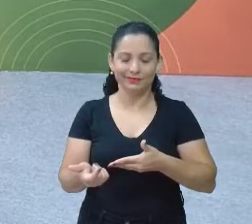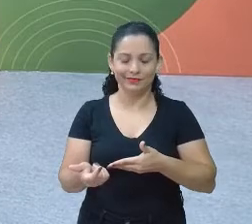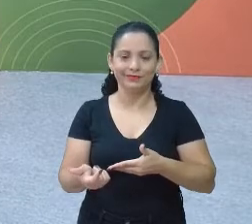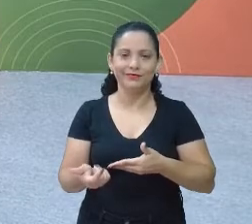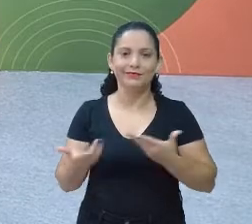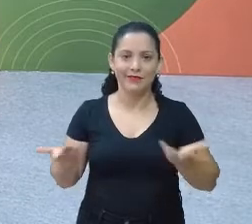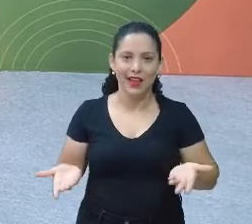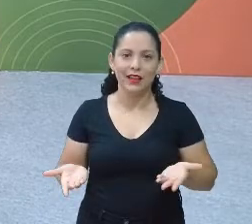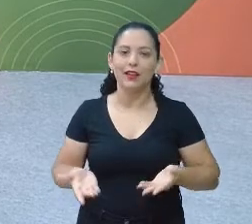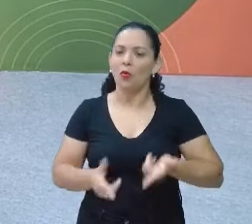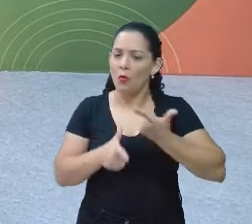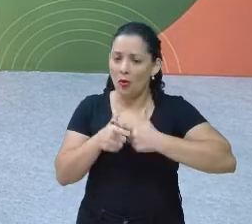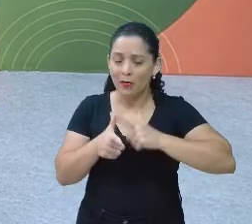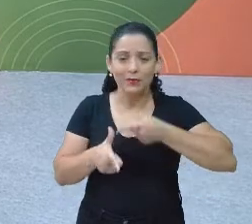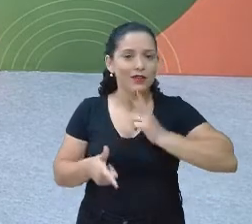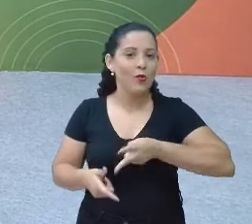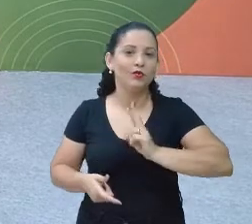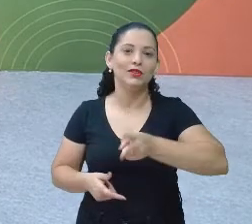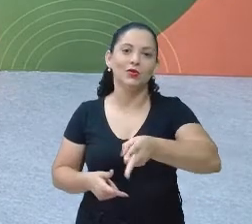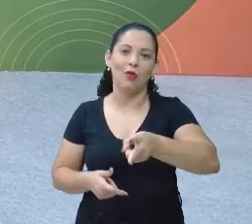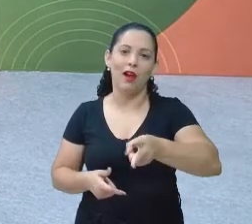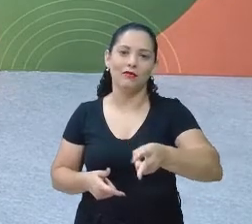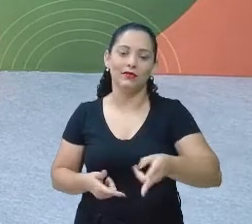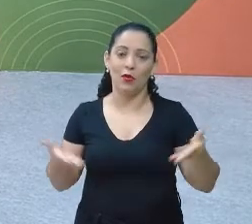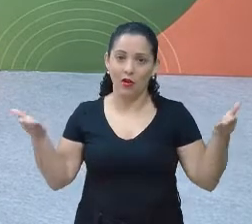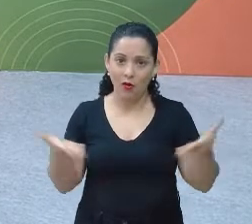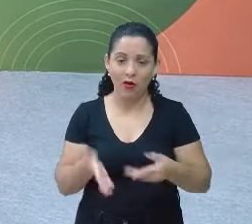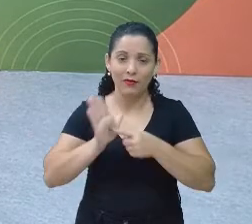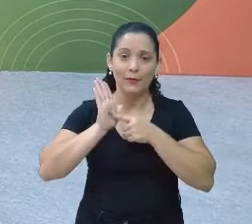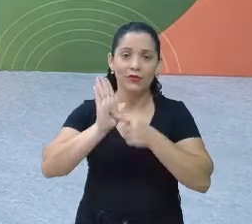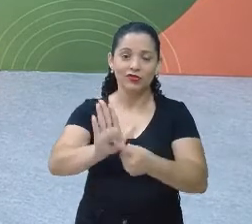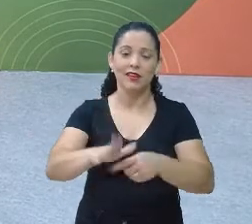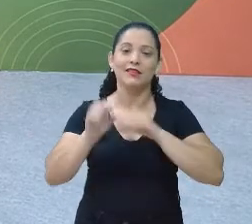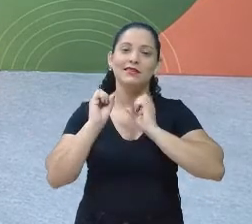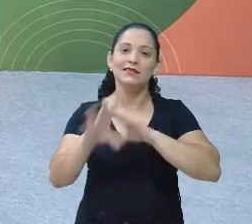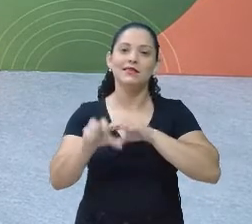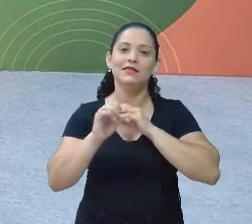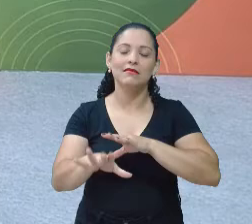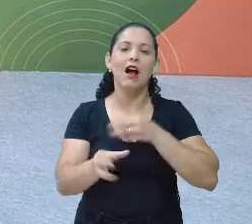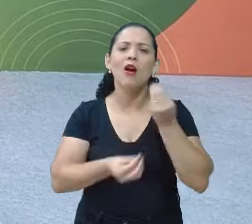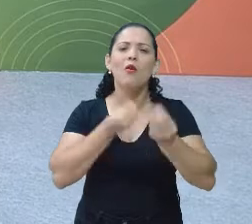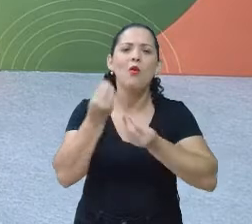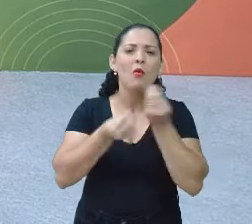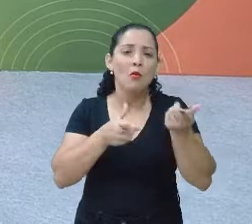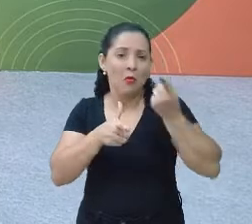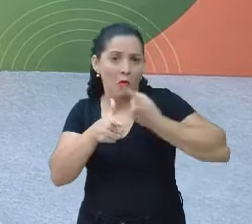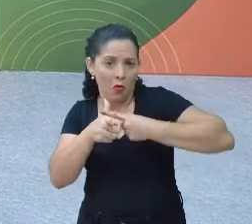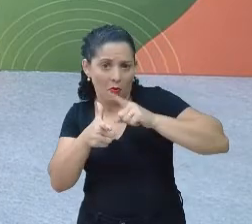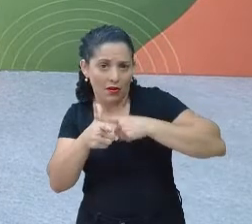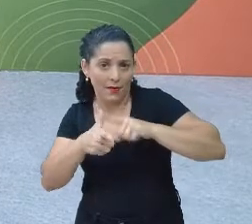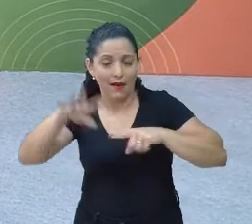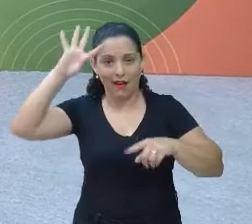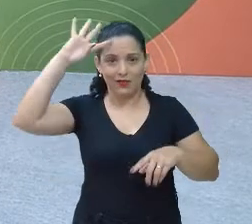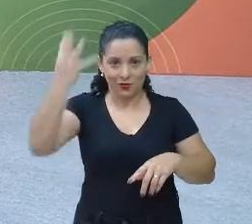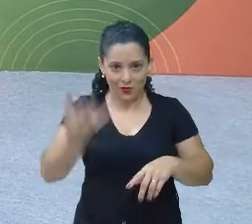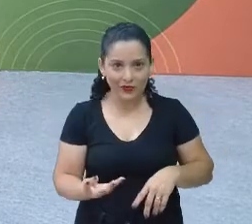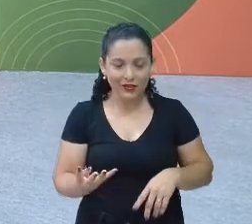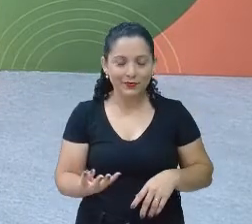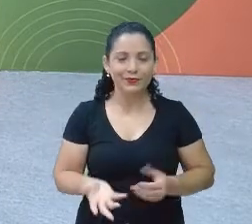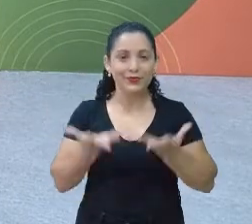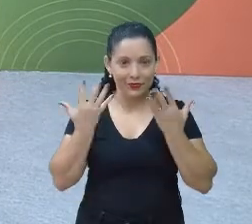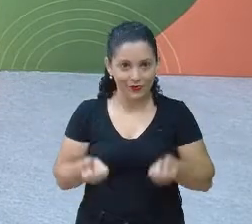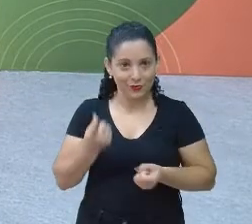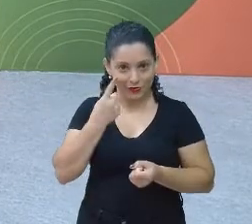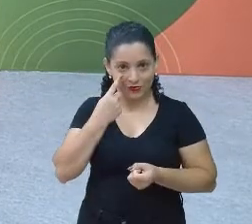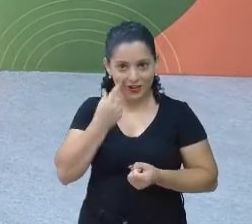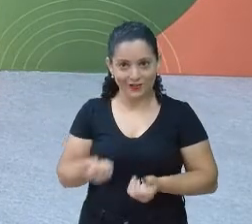você fez, o problema continua ali. Então a gente vai te ensinar a resolver os teus problemas hoje, vai te ajudar pelo menos a pensar diferente, tá bom? Então vamos